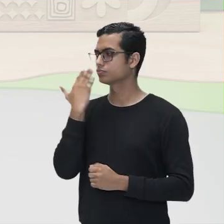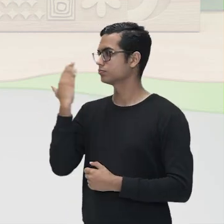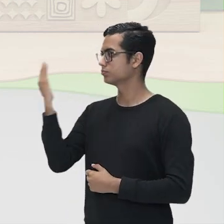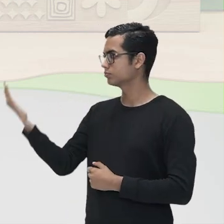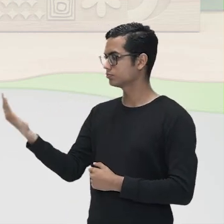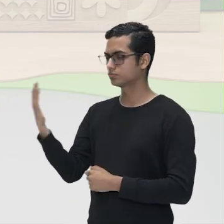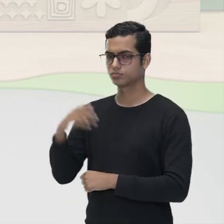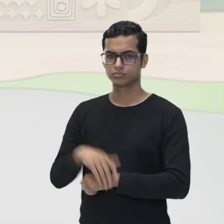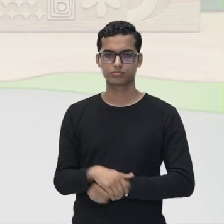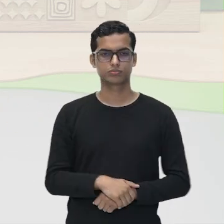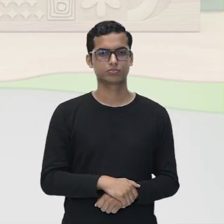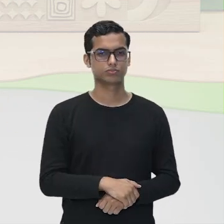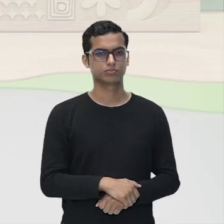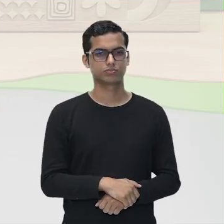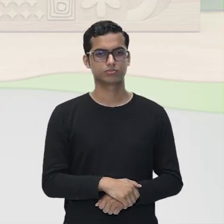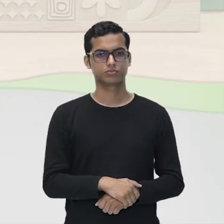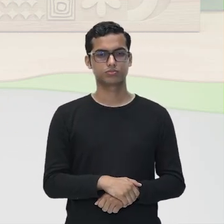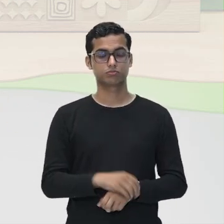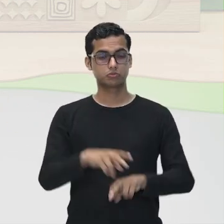parcial que não dá completa.